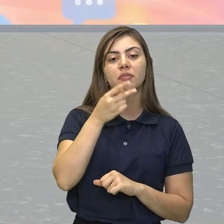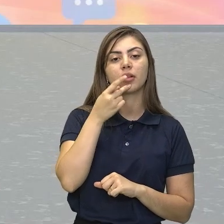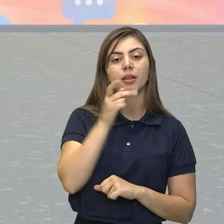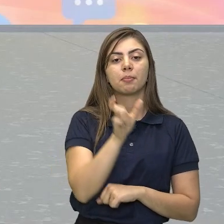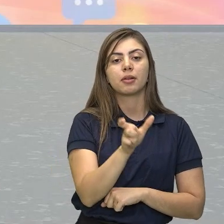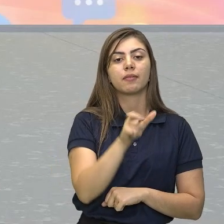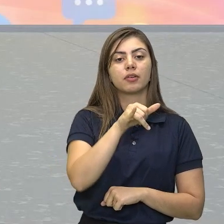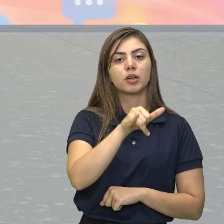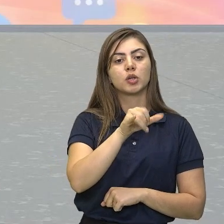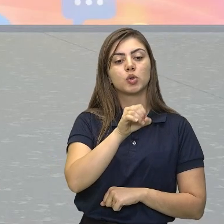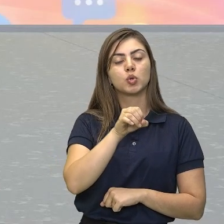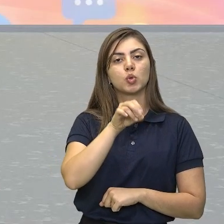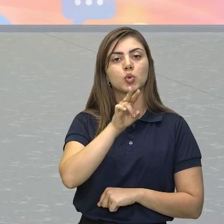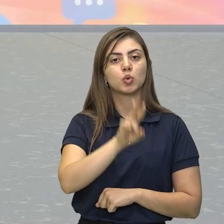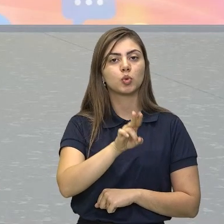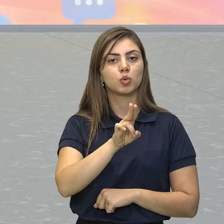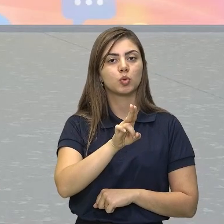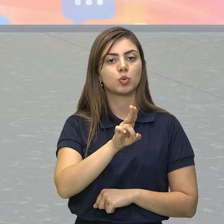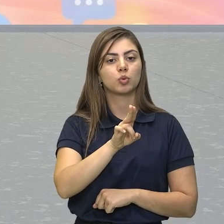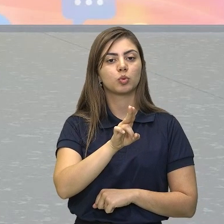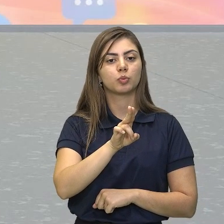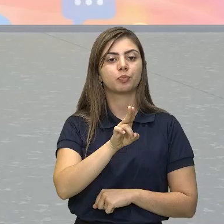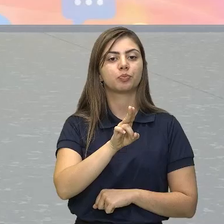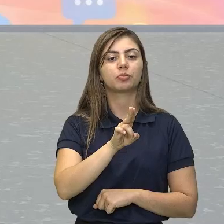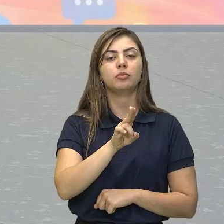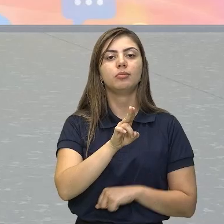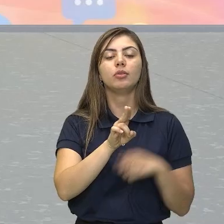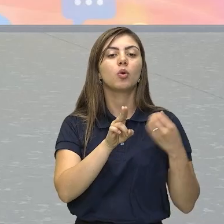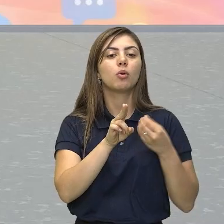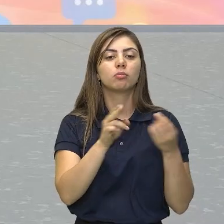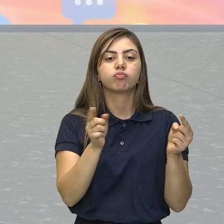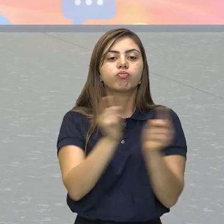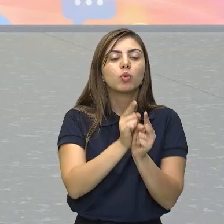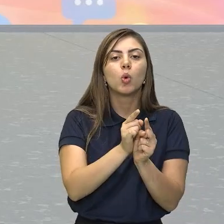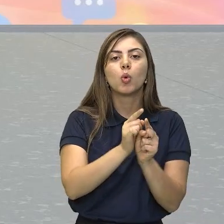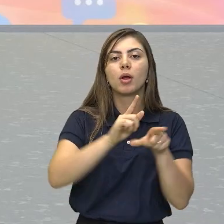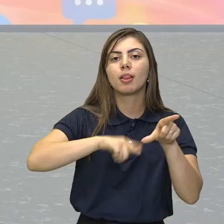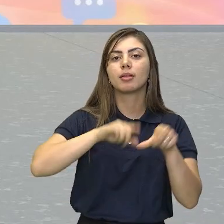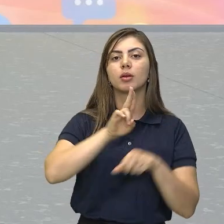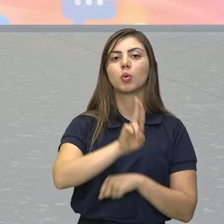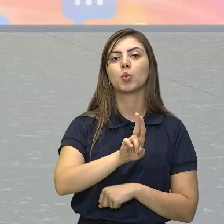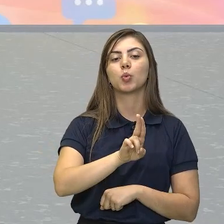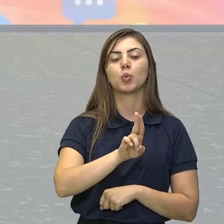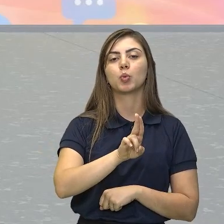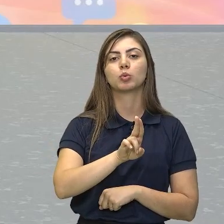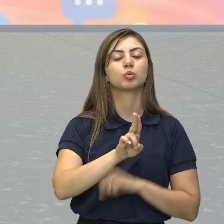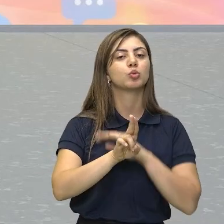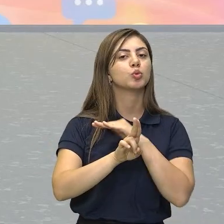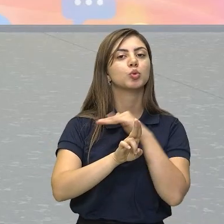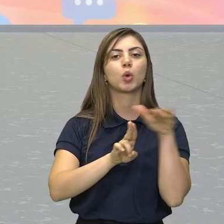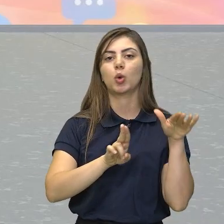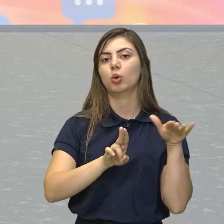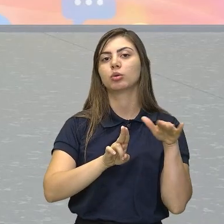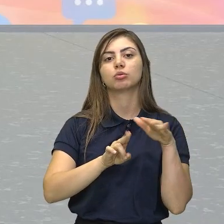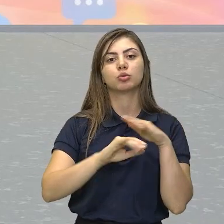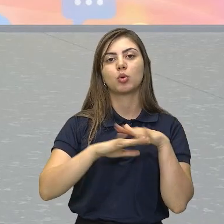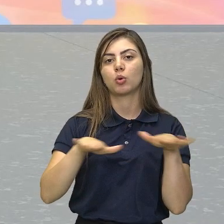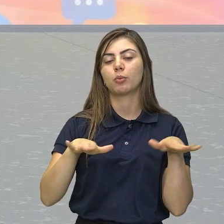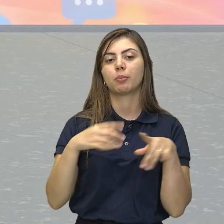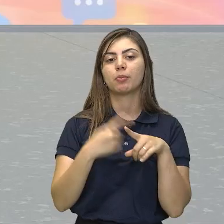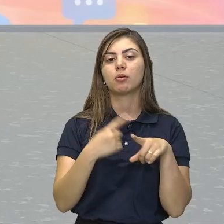significa você, nós colocamos apenas a letrinha U. Por quê? Porque a letra U em inglês é